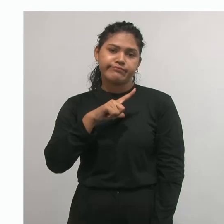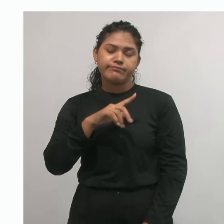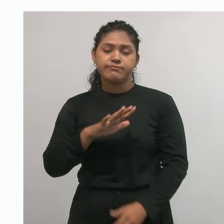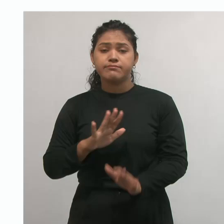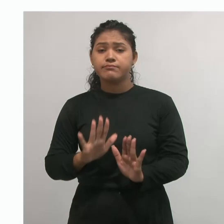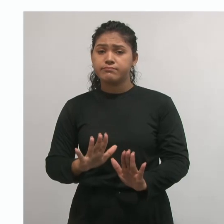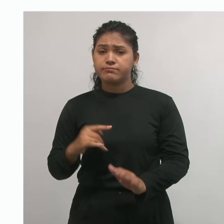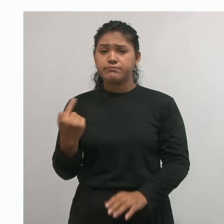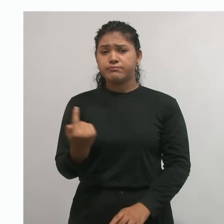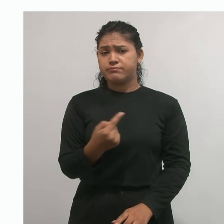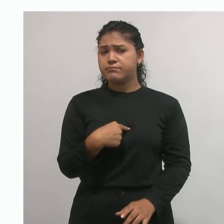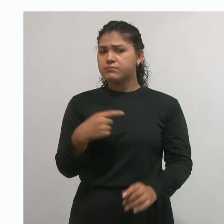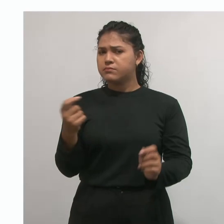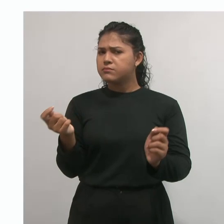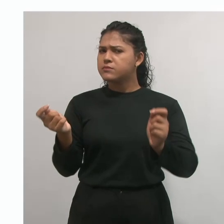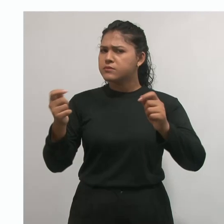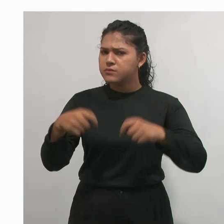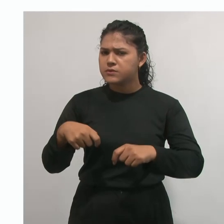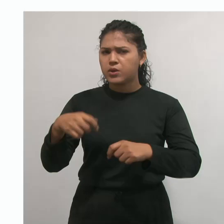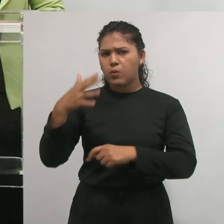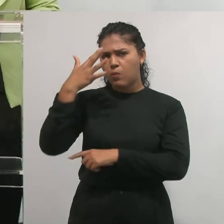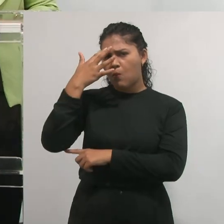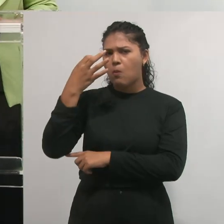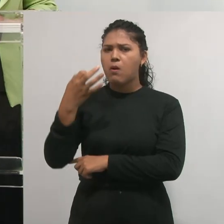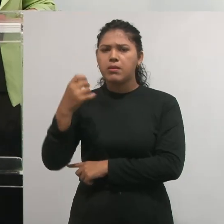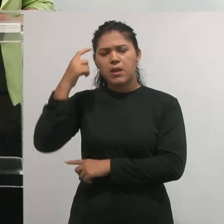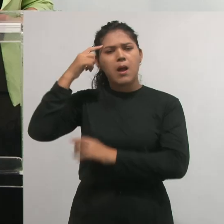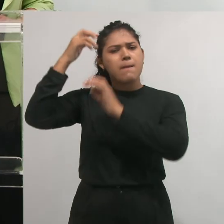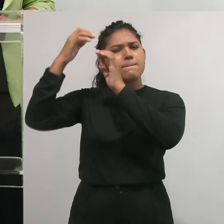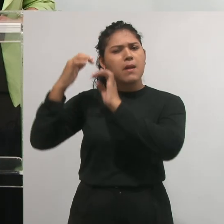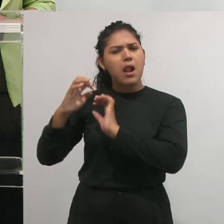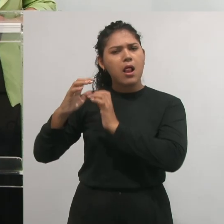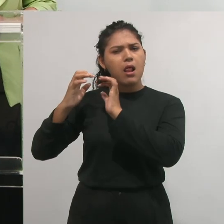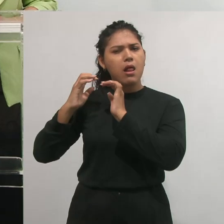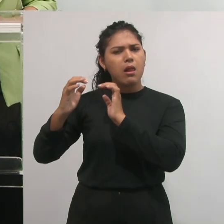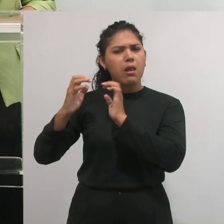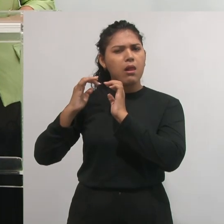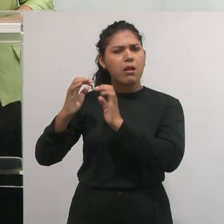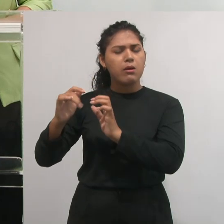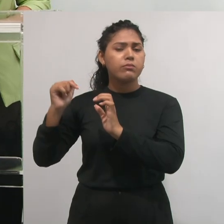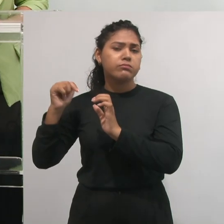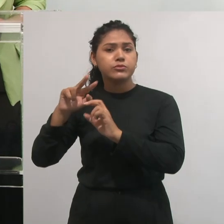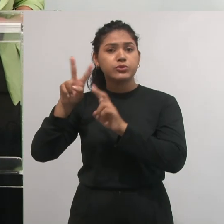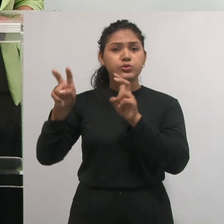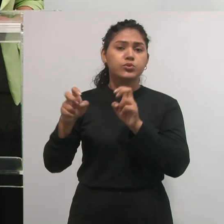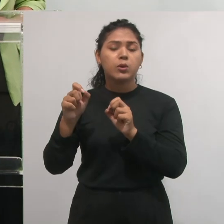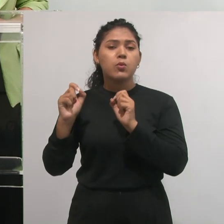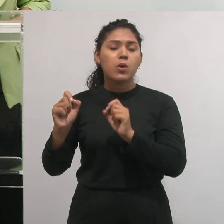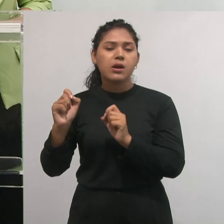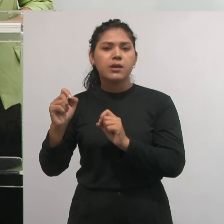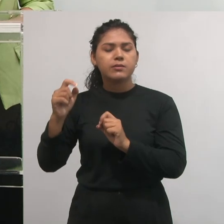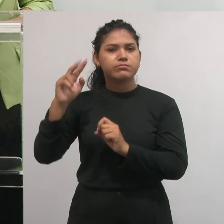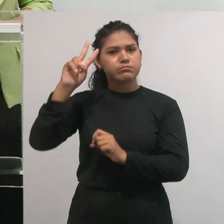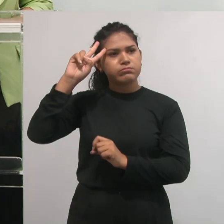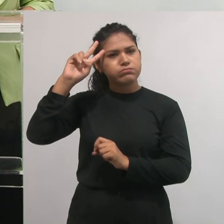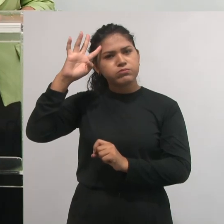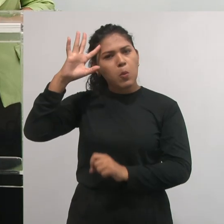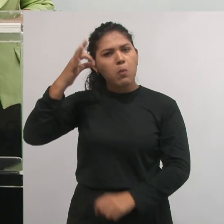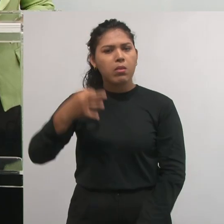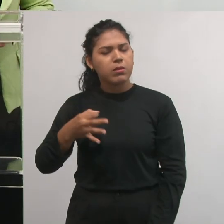gente possa, pessoal, fazer essa reflexão sobre esse processo de ressignificação, por